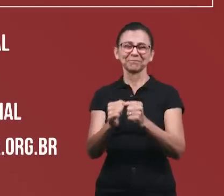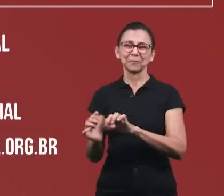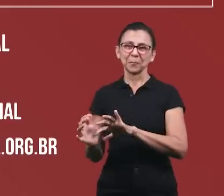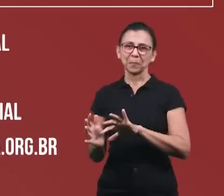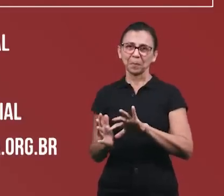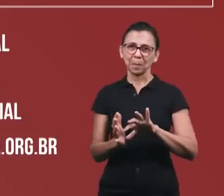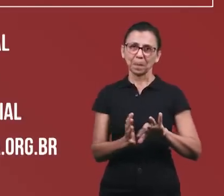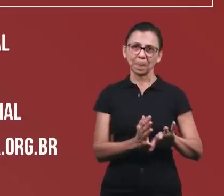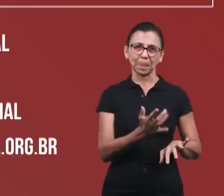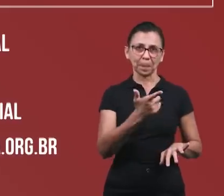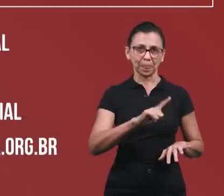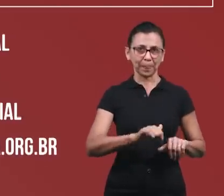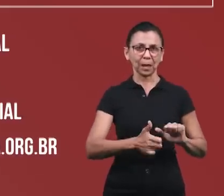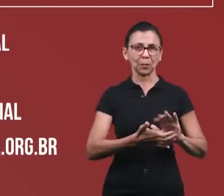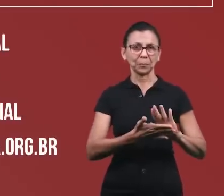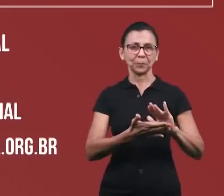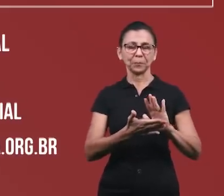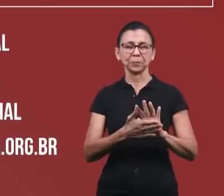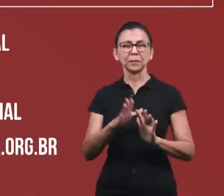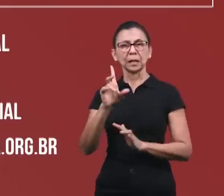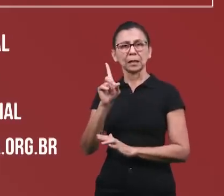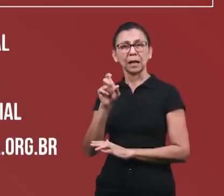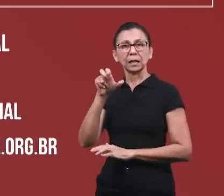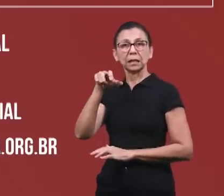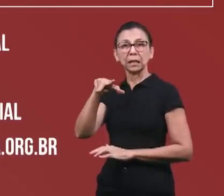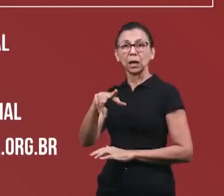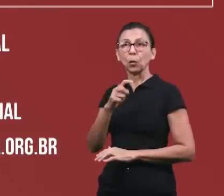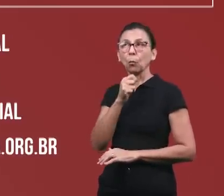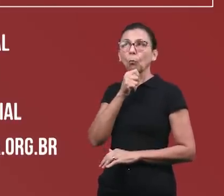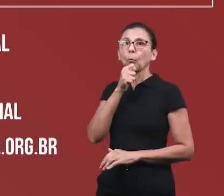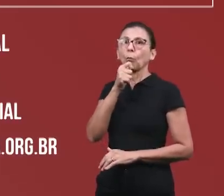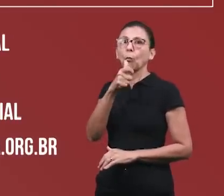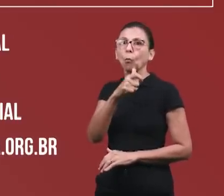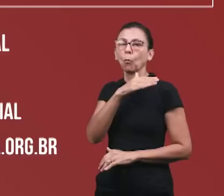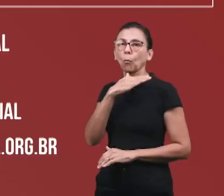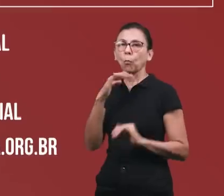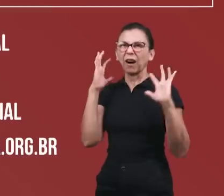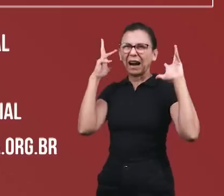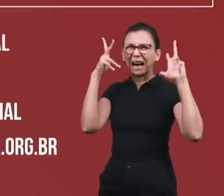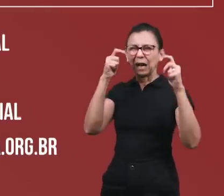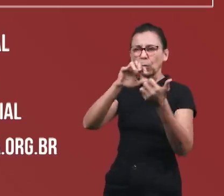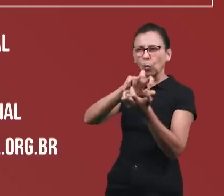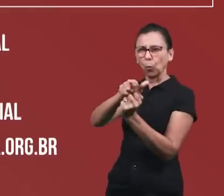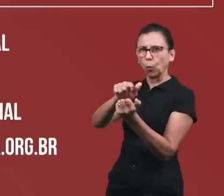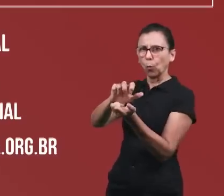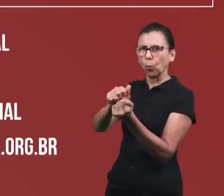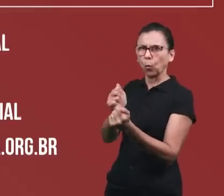Senhor. O seu Deus o protegeu.